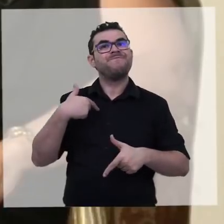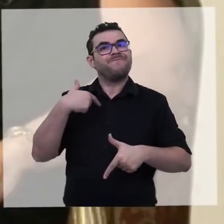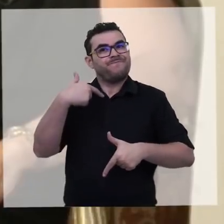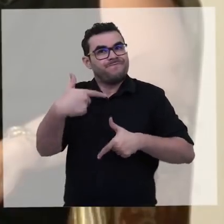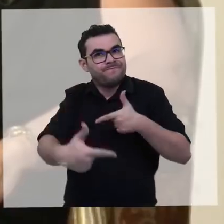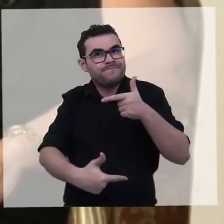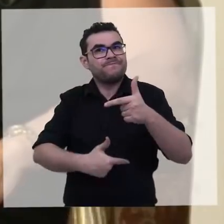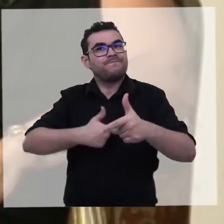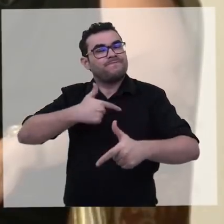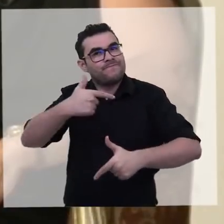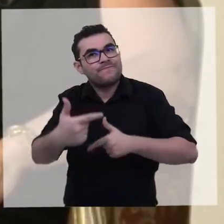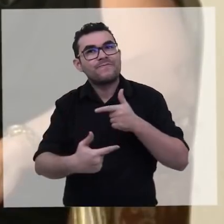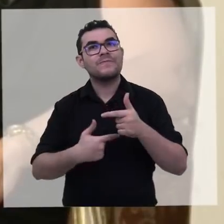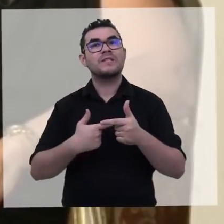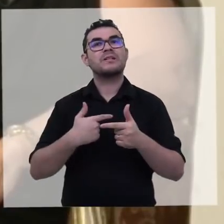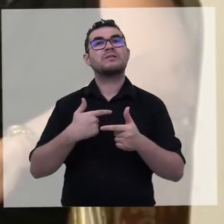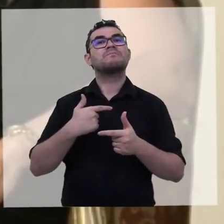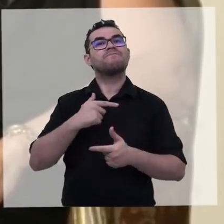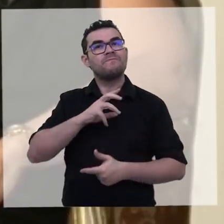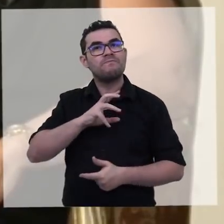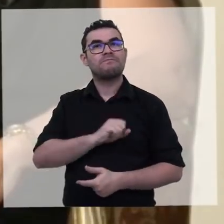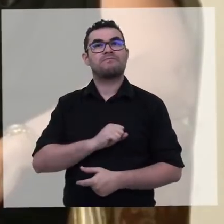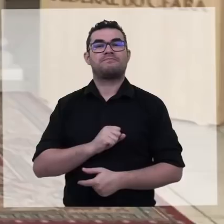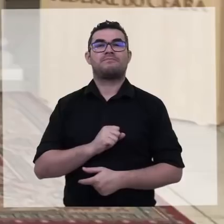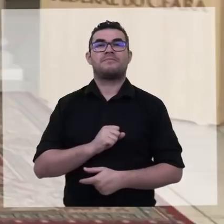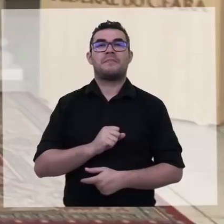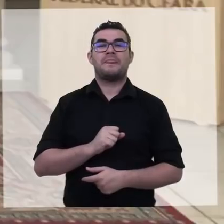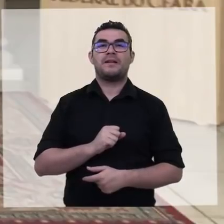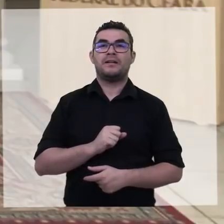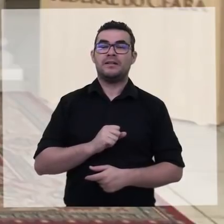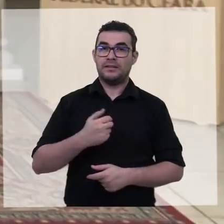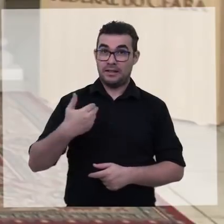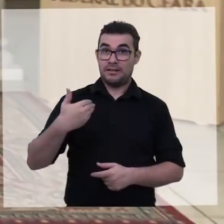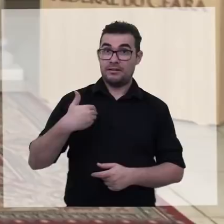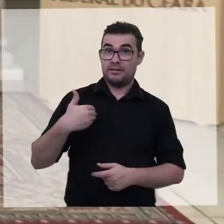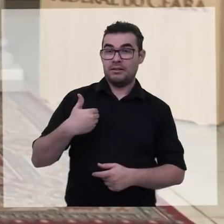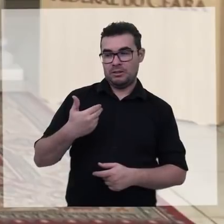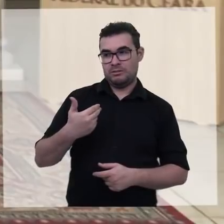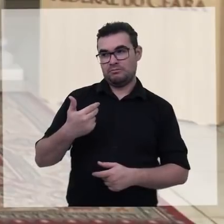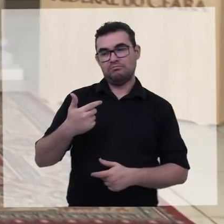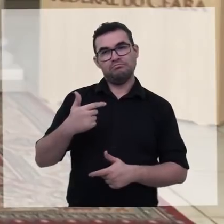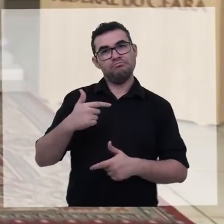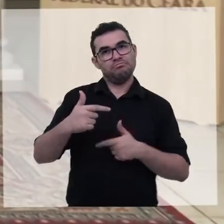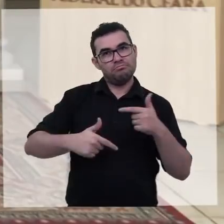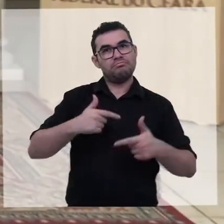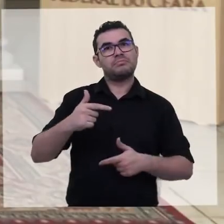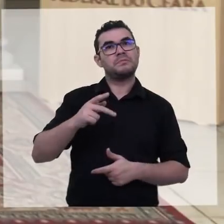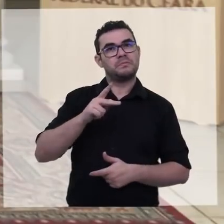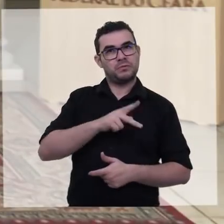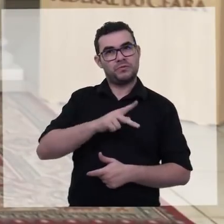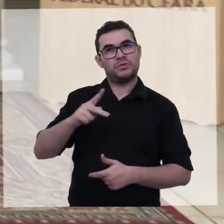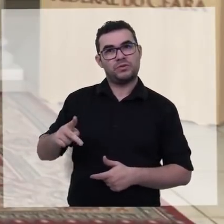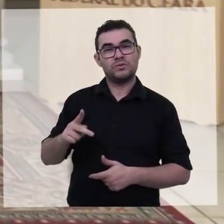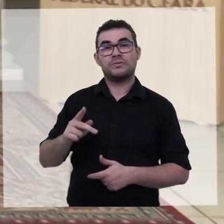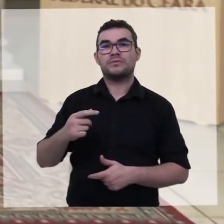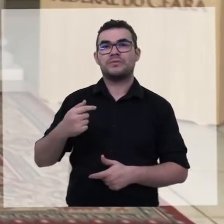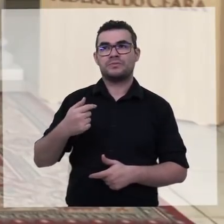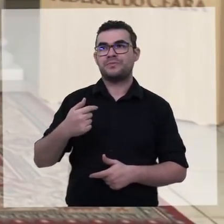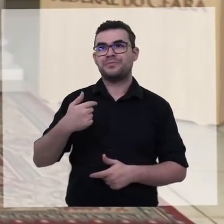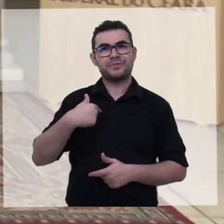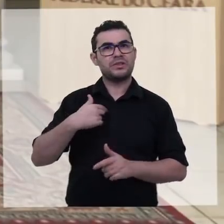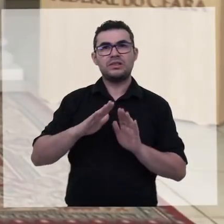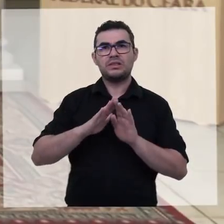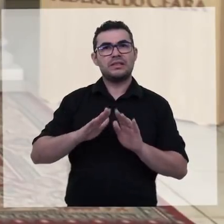Amor, trabalho, trabalho e trabalho. Sou, vamos dizer assim, uma professora que eu acho que eu estaria naquela